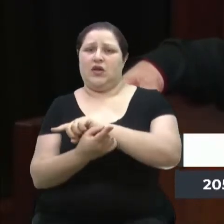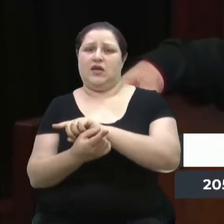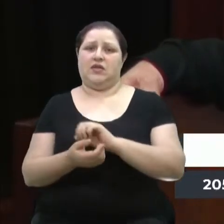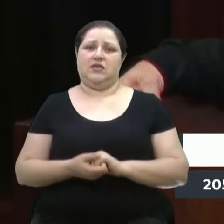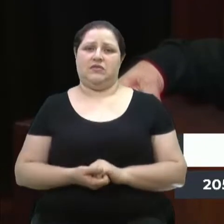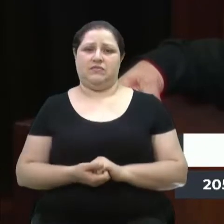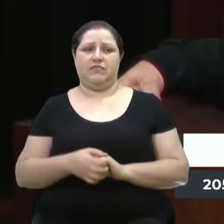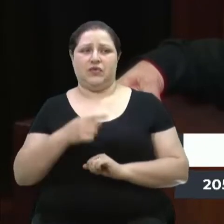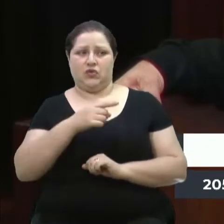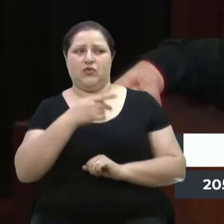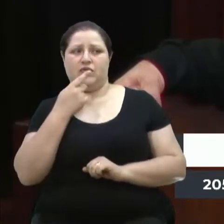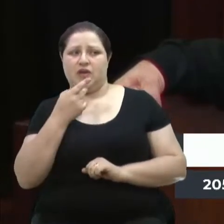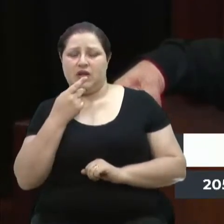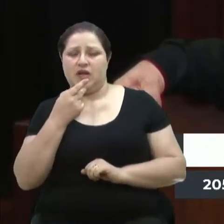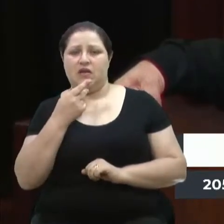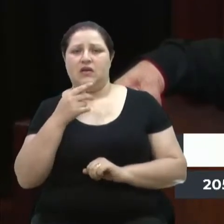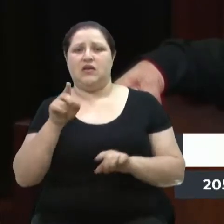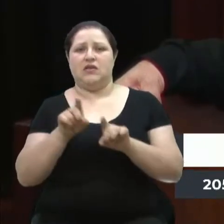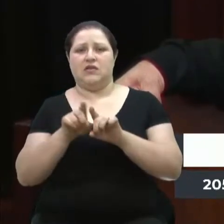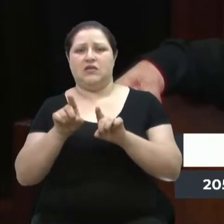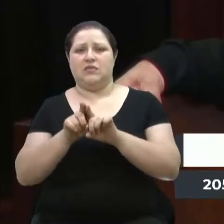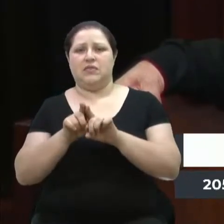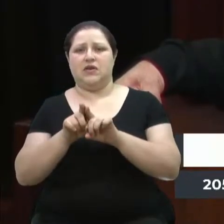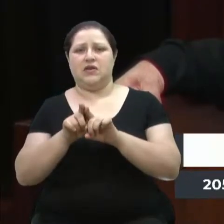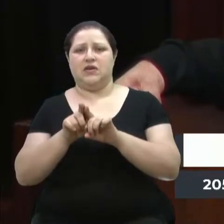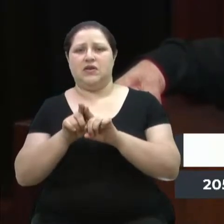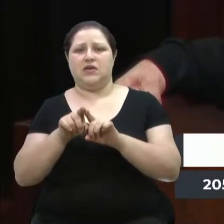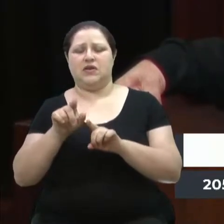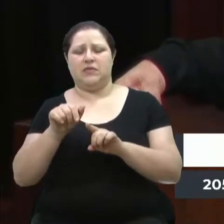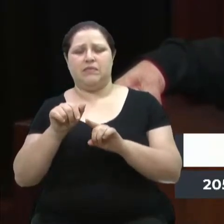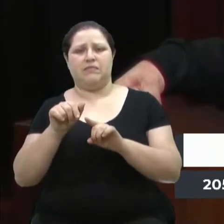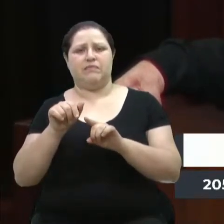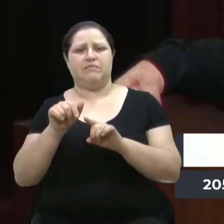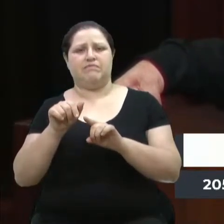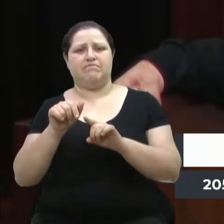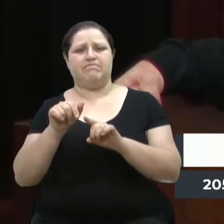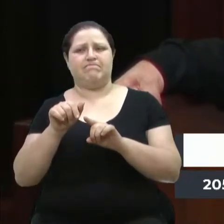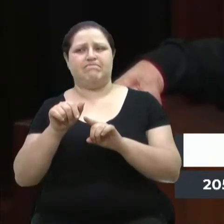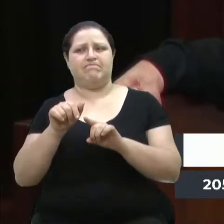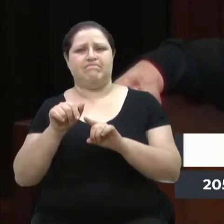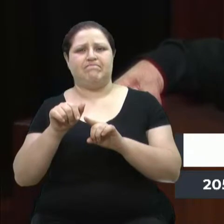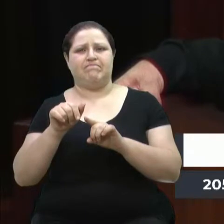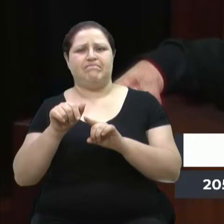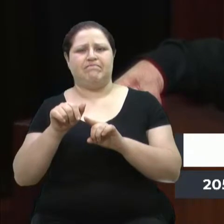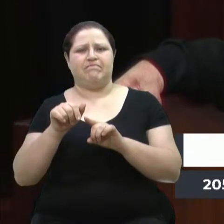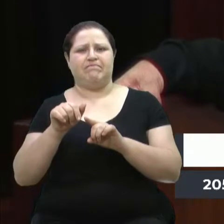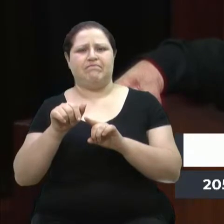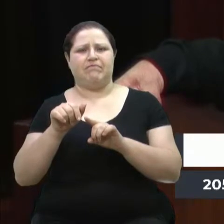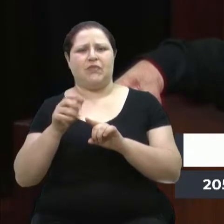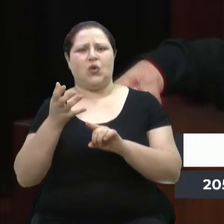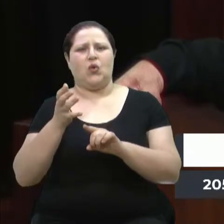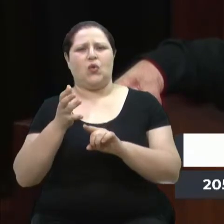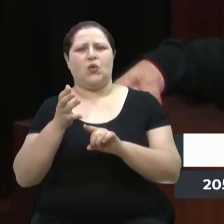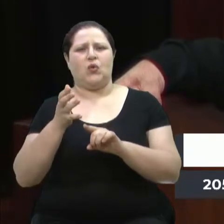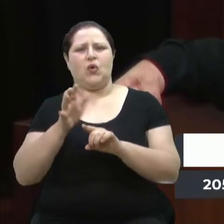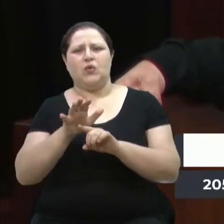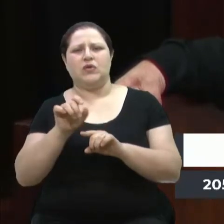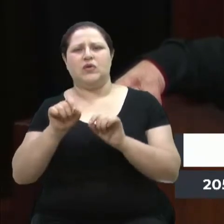tempo que o senhor fala isso ele tá colocando em xeque os vereadores que votaram contra que votaram contra esse projeto